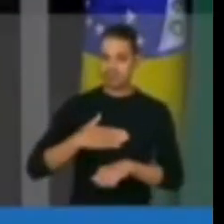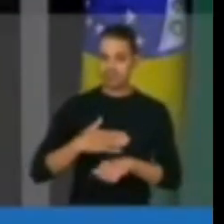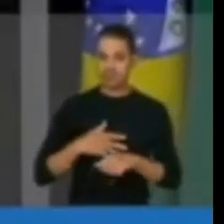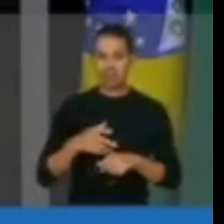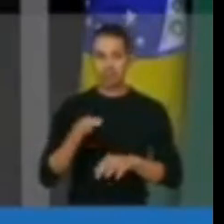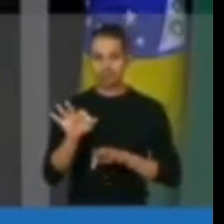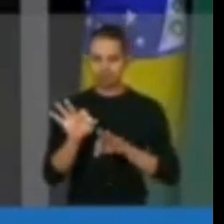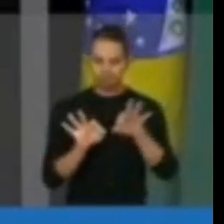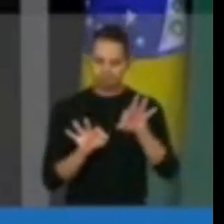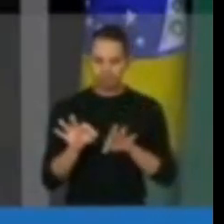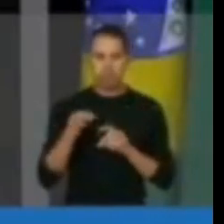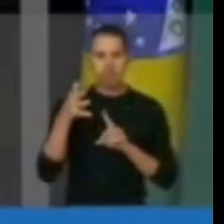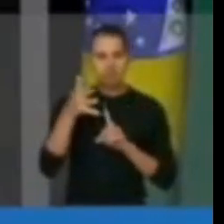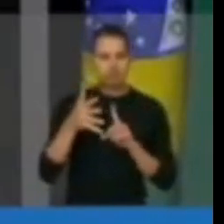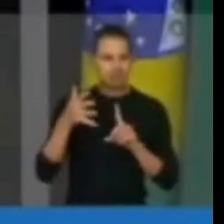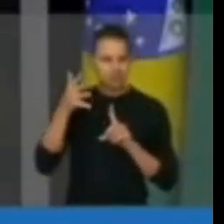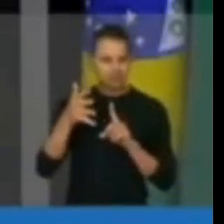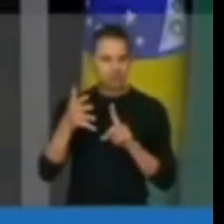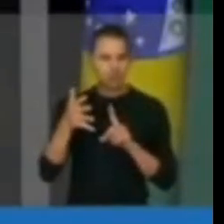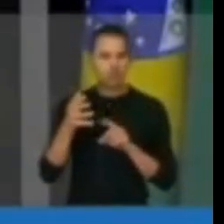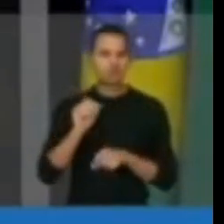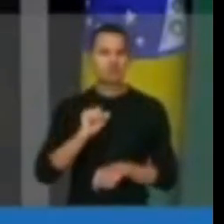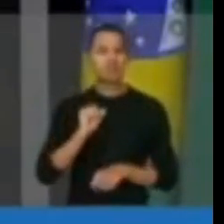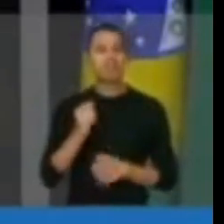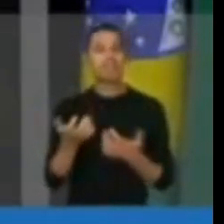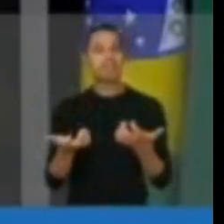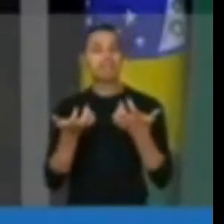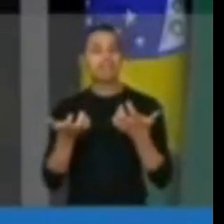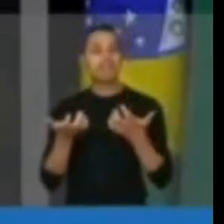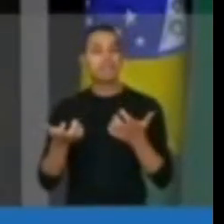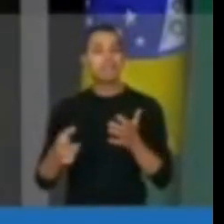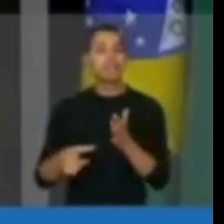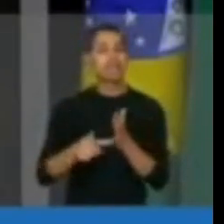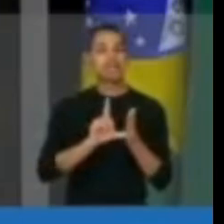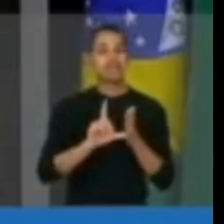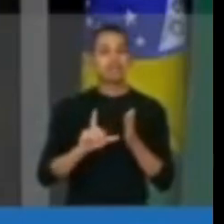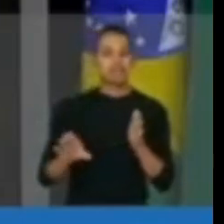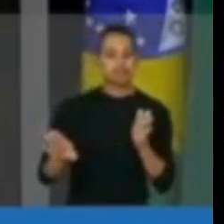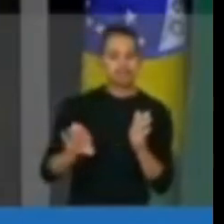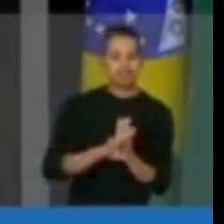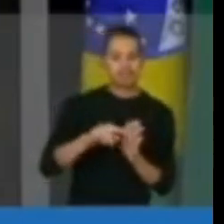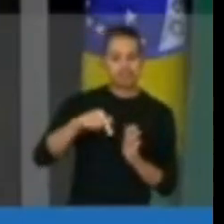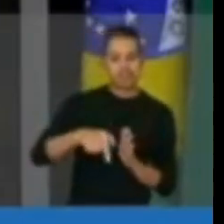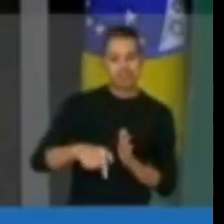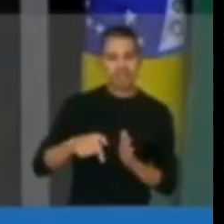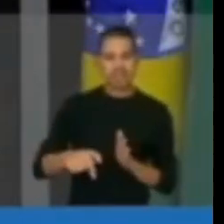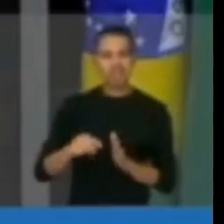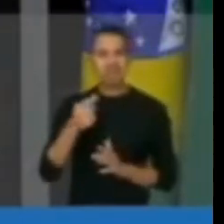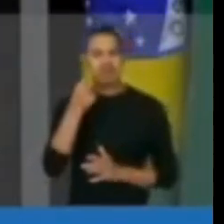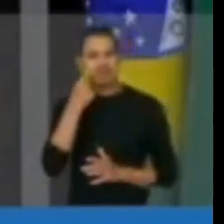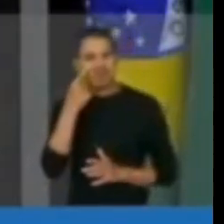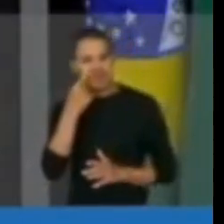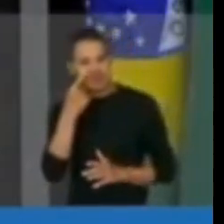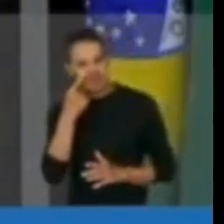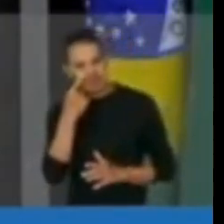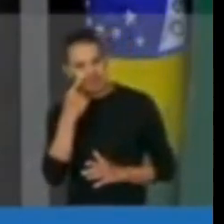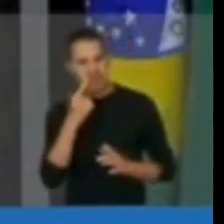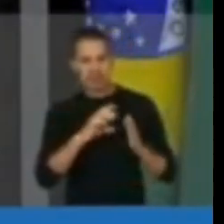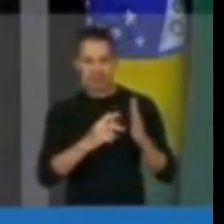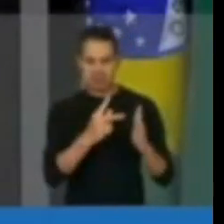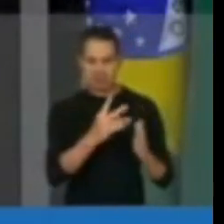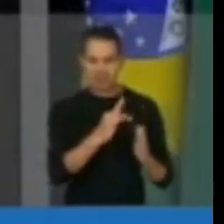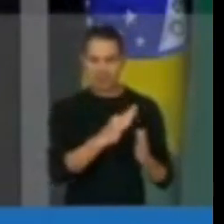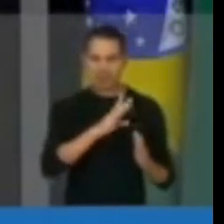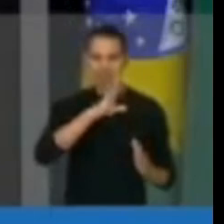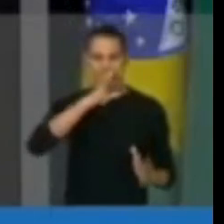discurso, até estava esperando vir antes aqui para o plenário ver se os petistas iriam pedir desculpa ao presidente Bolsonaro, que por meses a fio